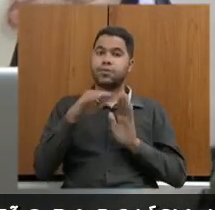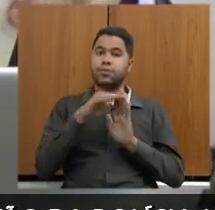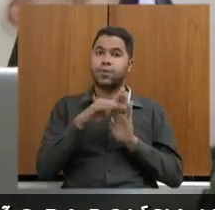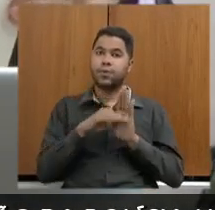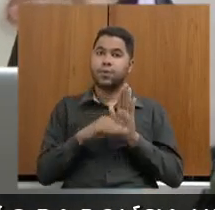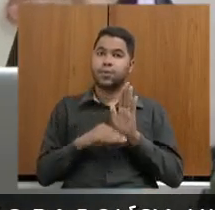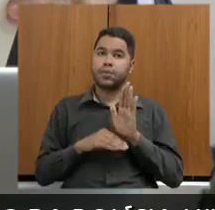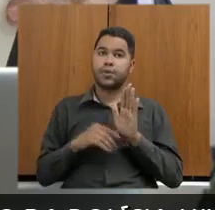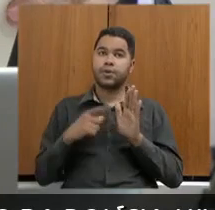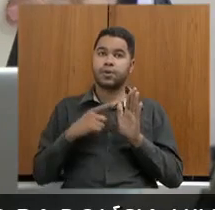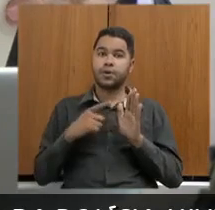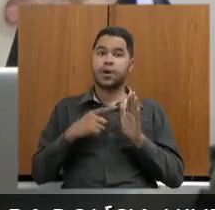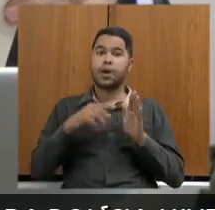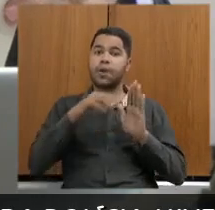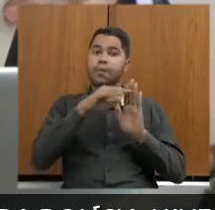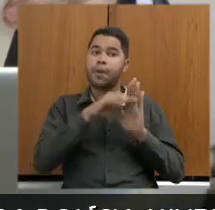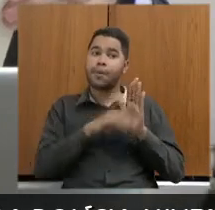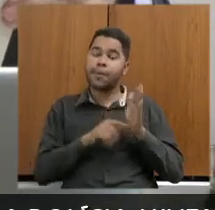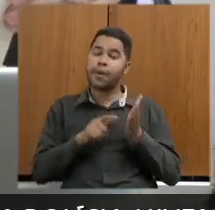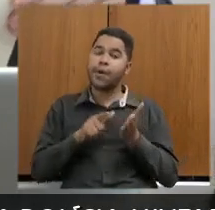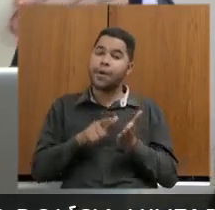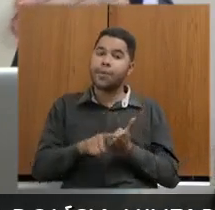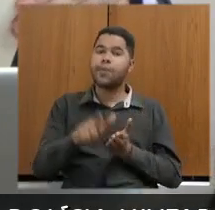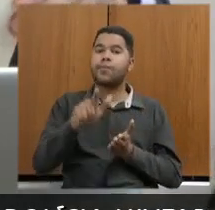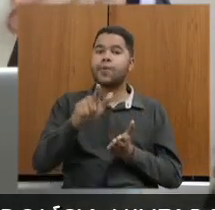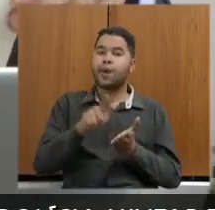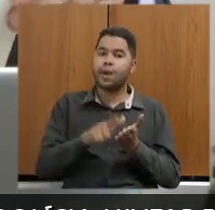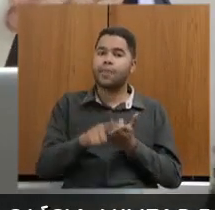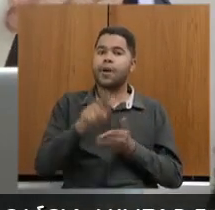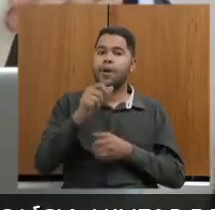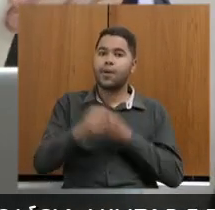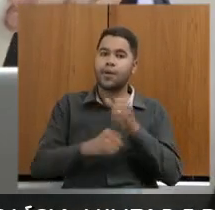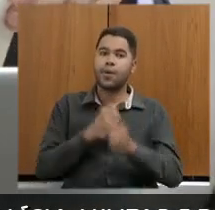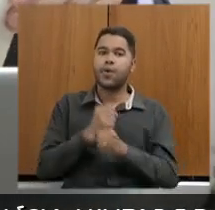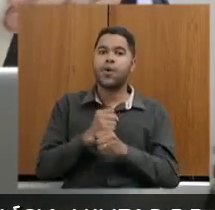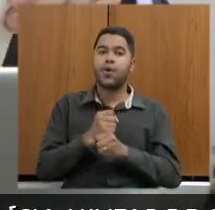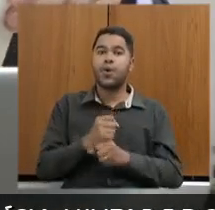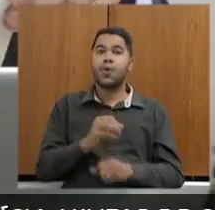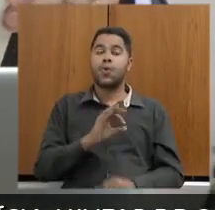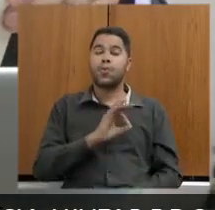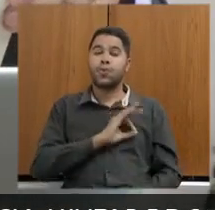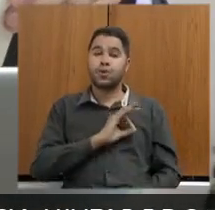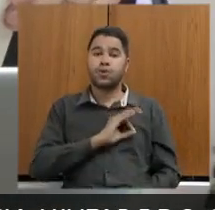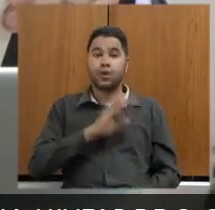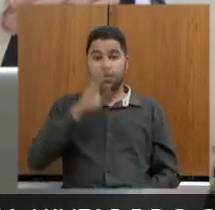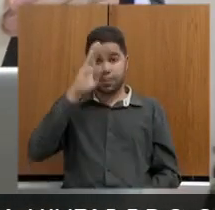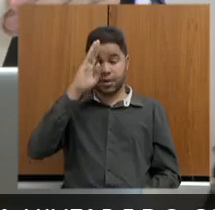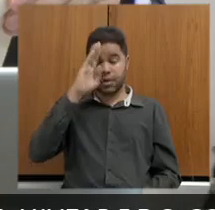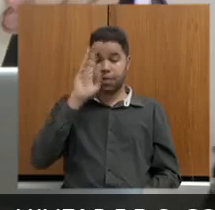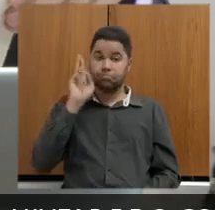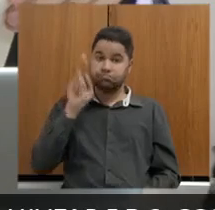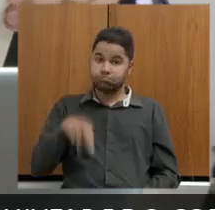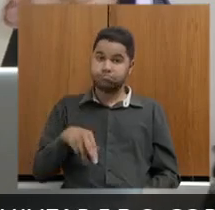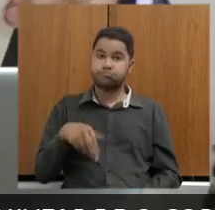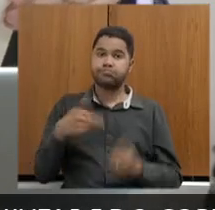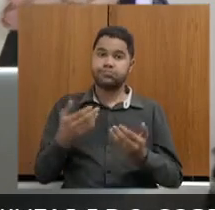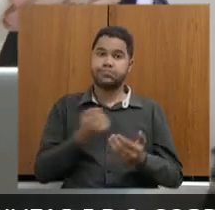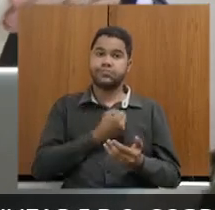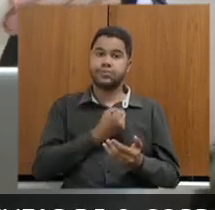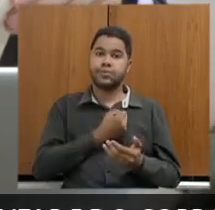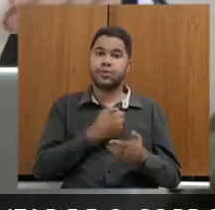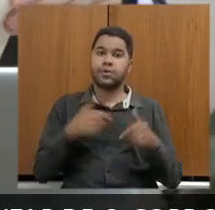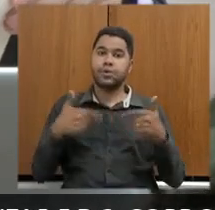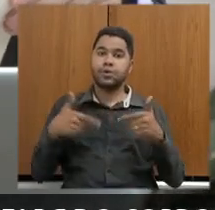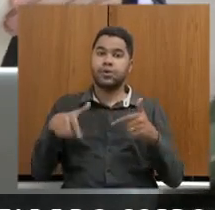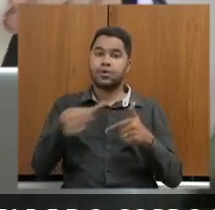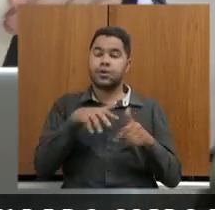para que adote medidas que a beijo para publicar anualmente o número de policiais militares mostram ferido em serviço ou em razão dele e o número de